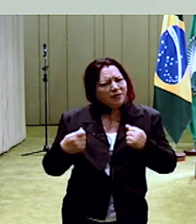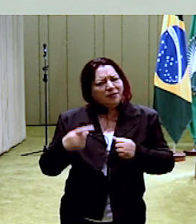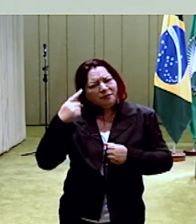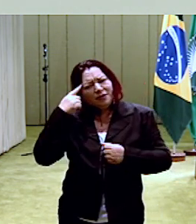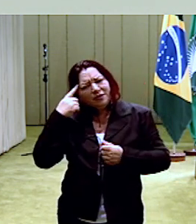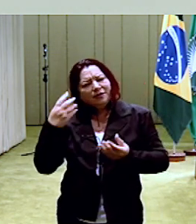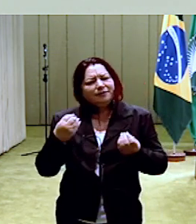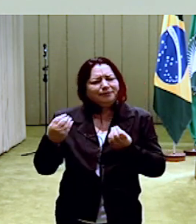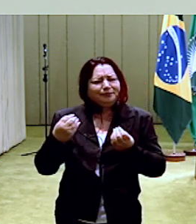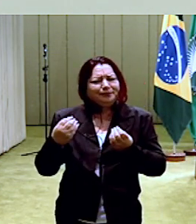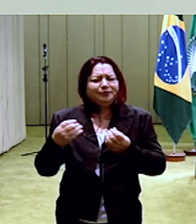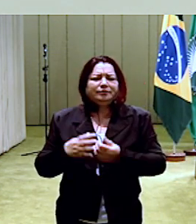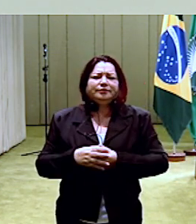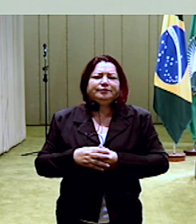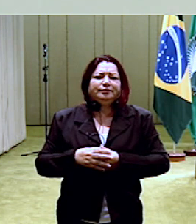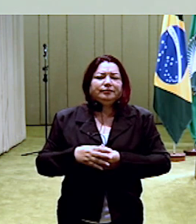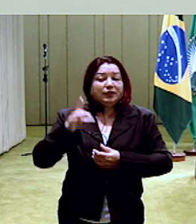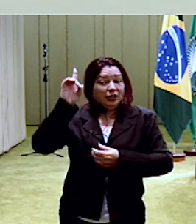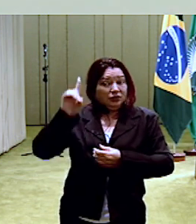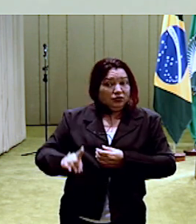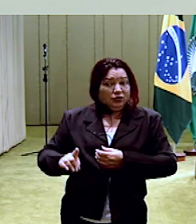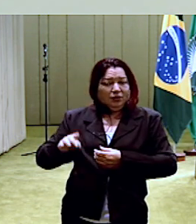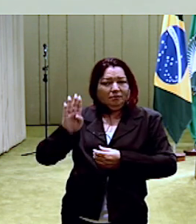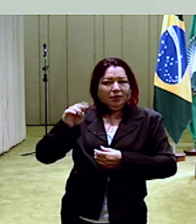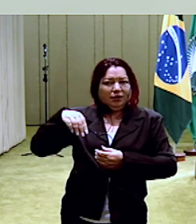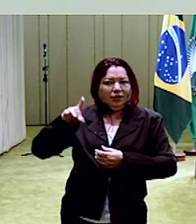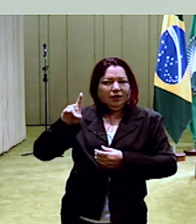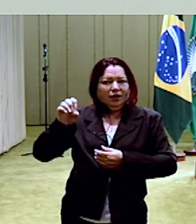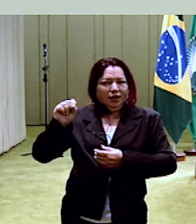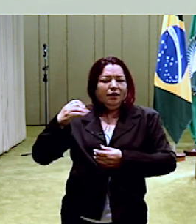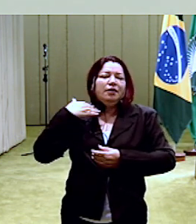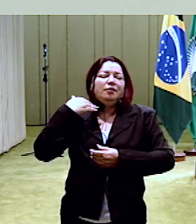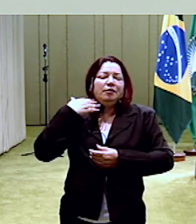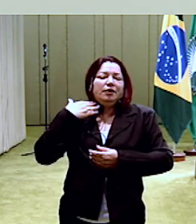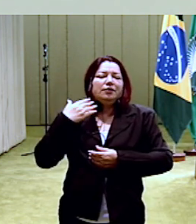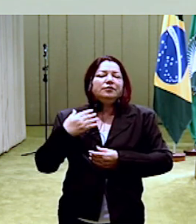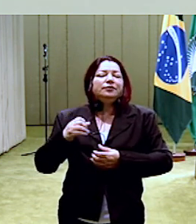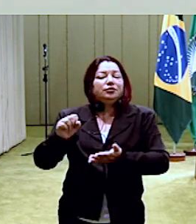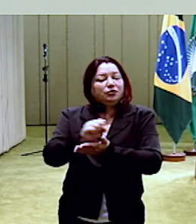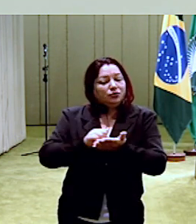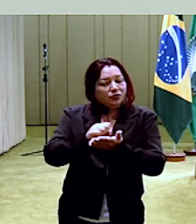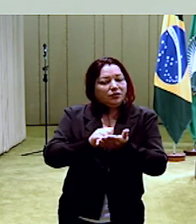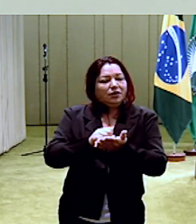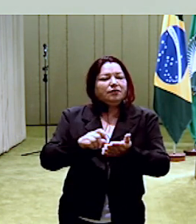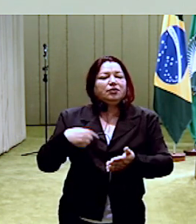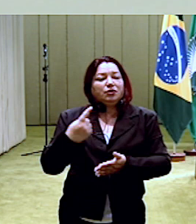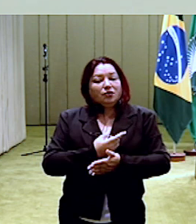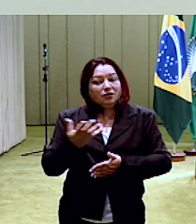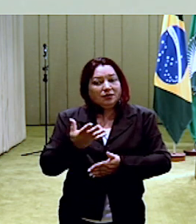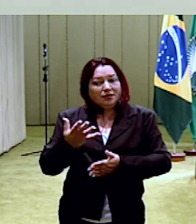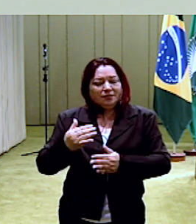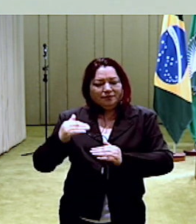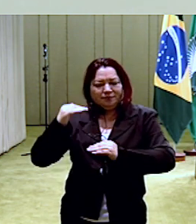que pensar, e isso está dentro da minha diretoria no BNDES, quando a gente fala de finança sustentável, a gente quer cada